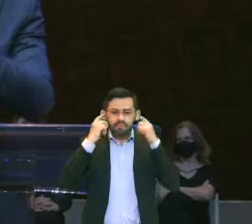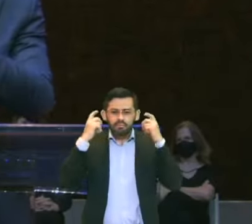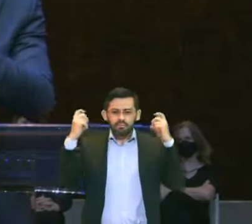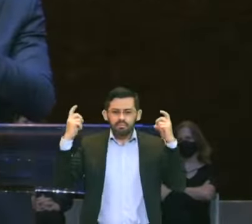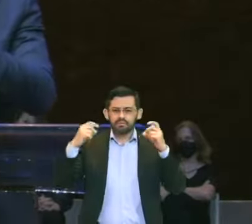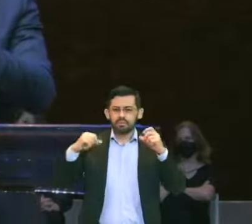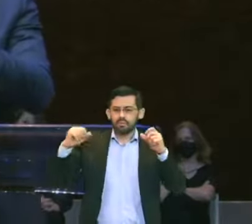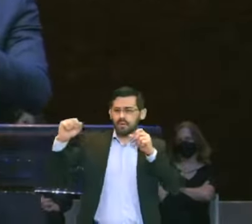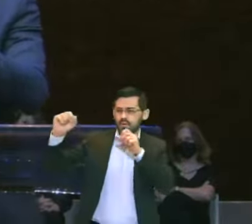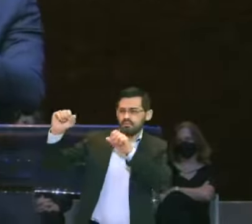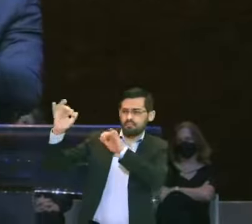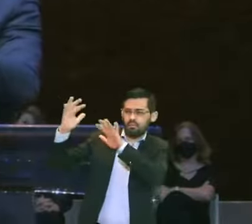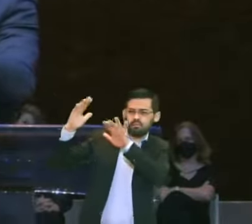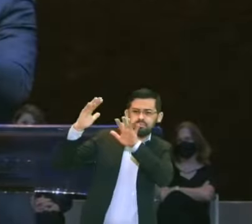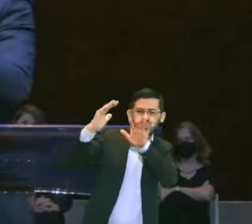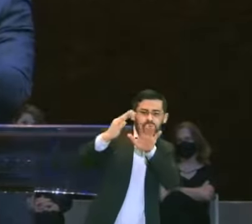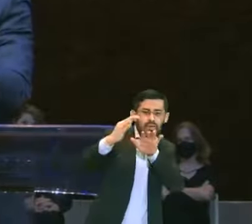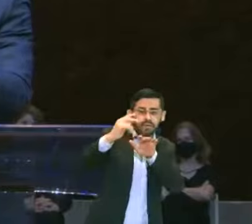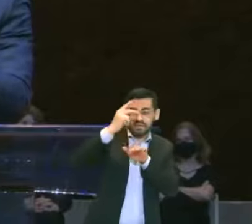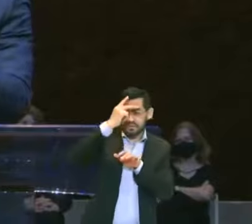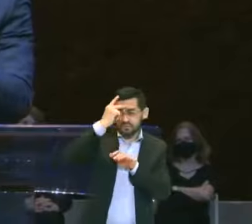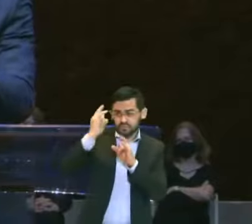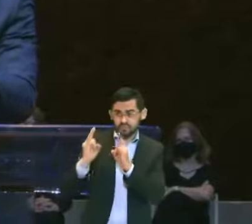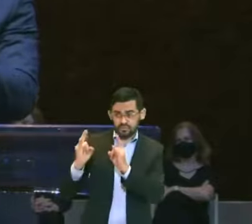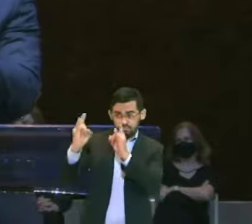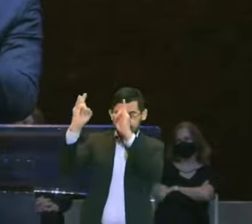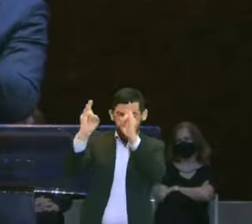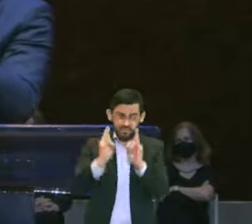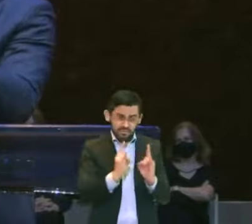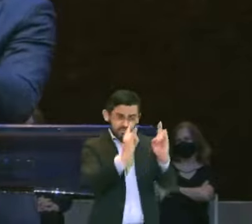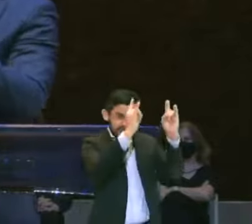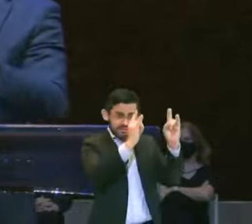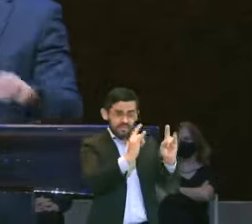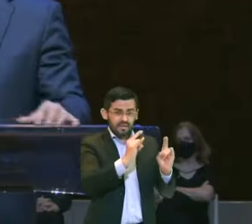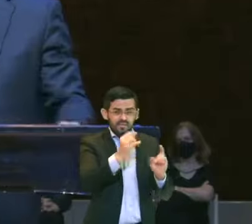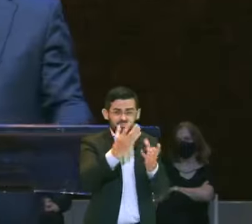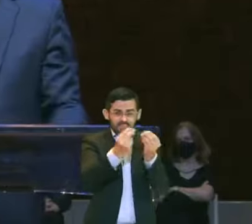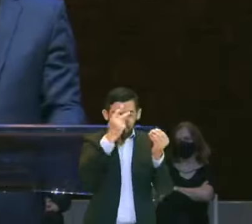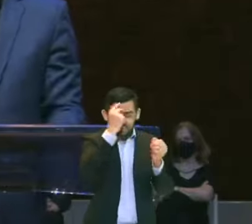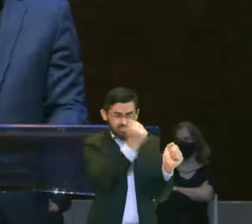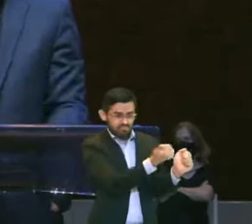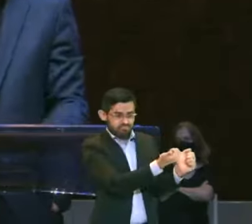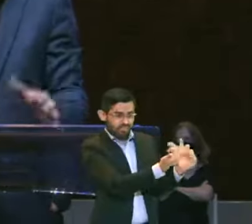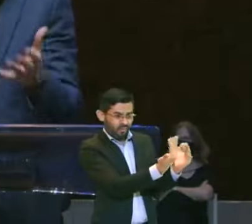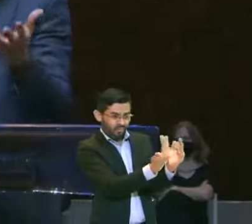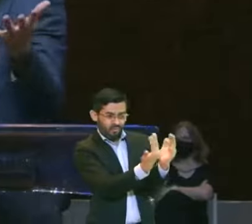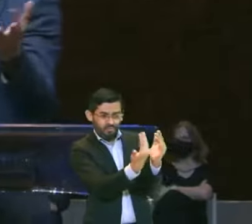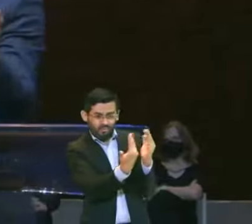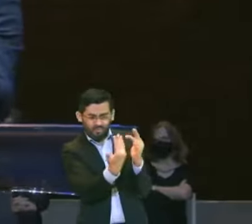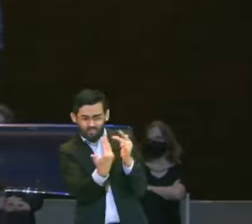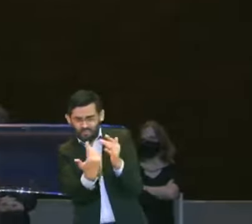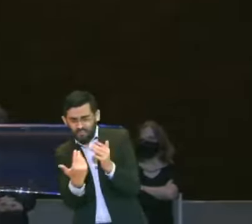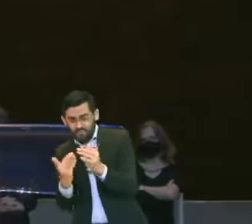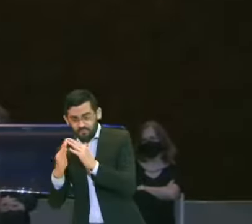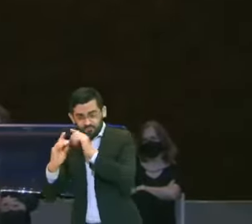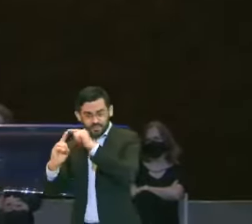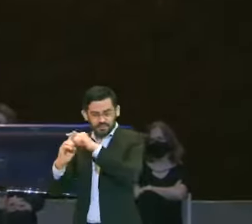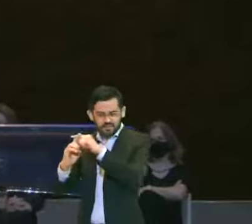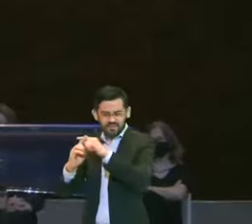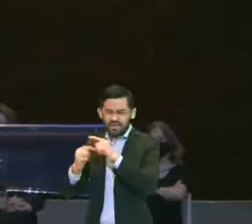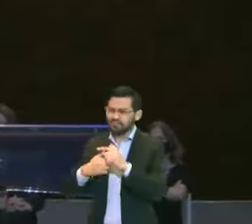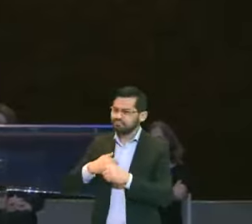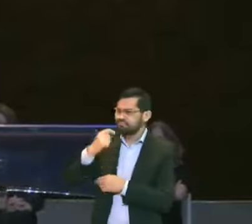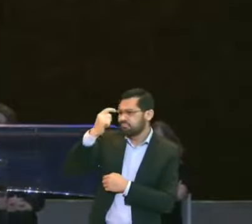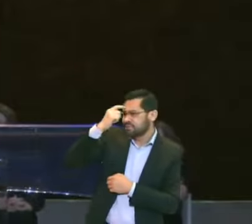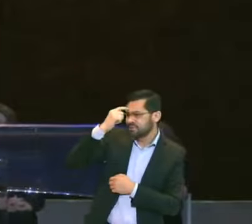prédios. E as pessoas vinham, mas assim, uma multidão chegava na igreja. Eu falava: será que é alguma coisa de louvor?